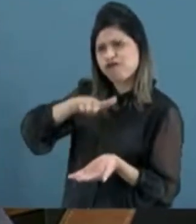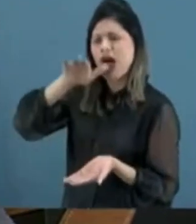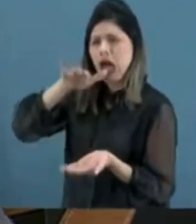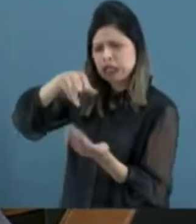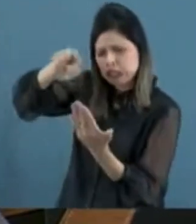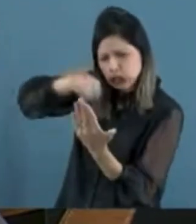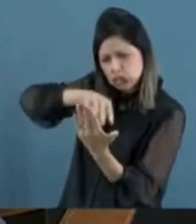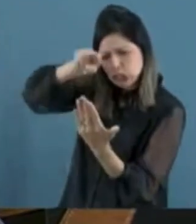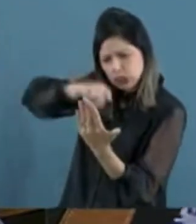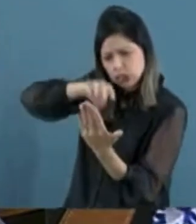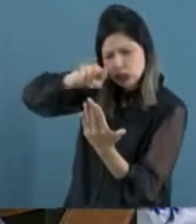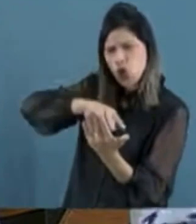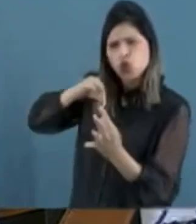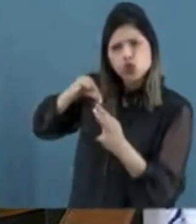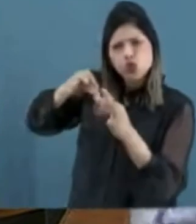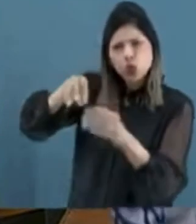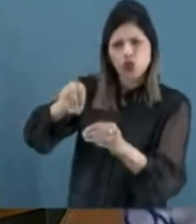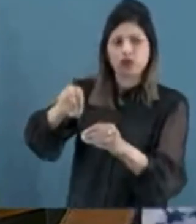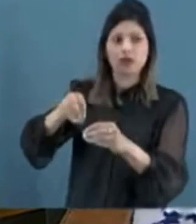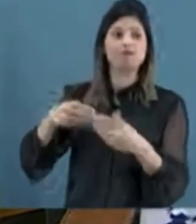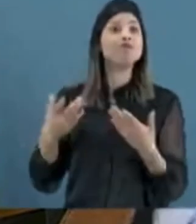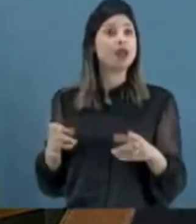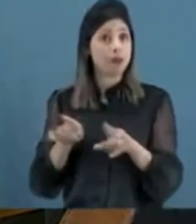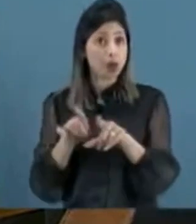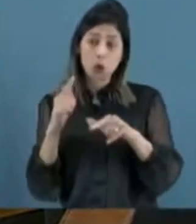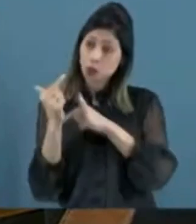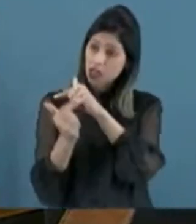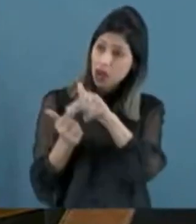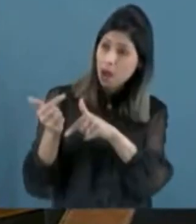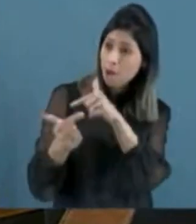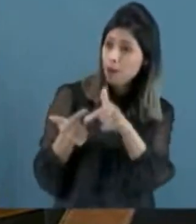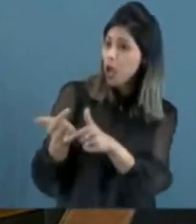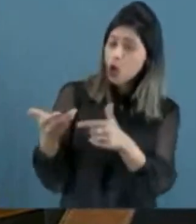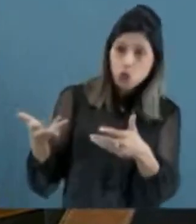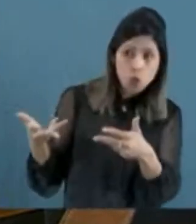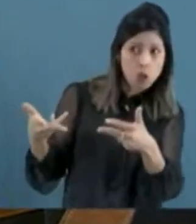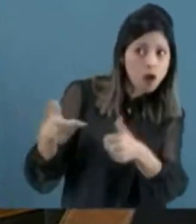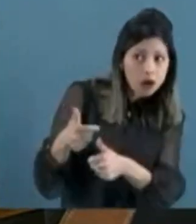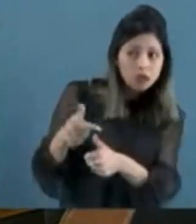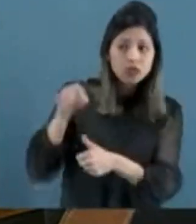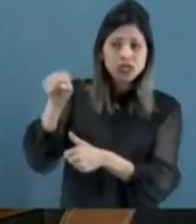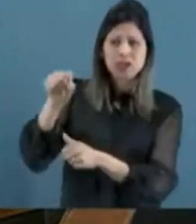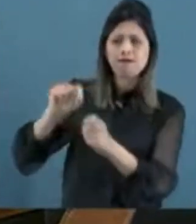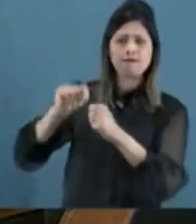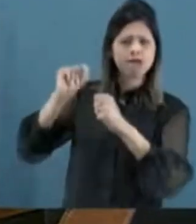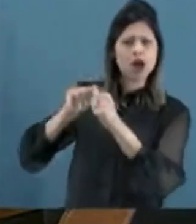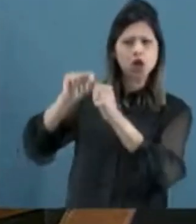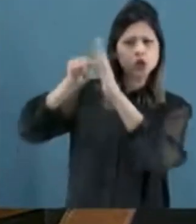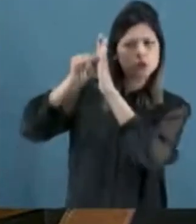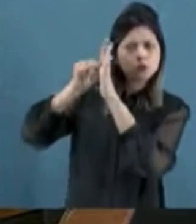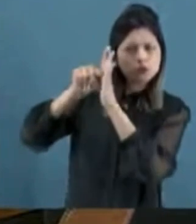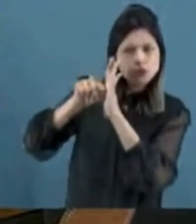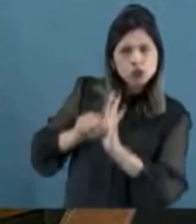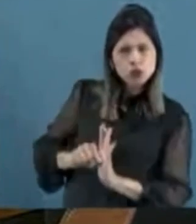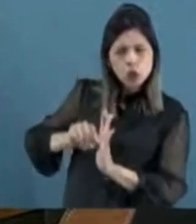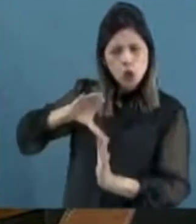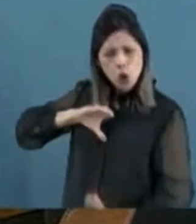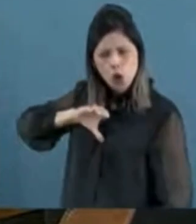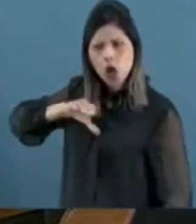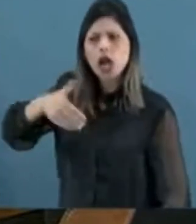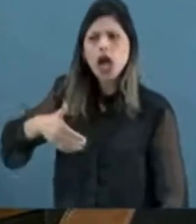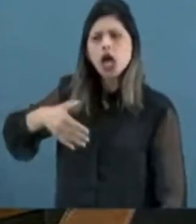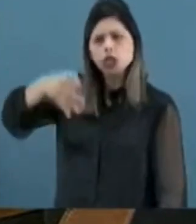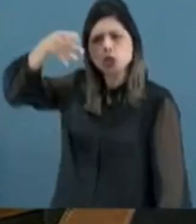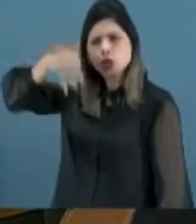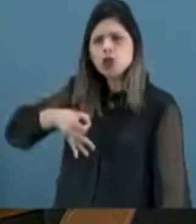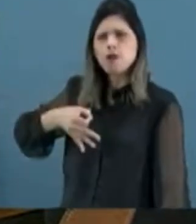todos nós, e é fruto de um trabalho coletivo de investigação que Vossa Excelência, com coerência, coragem, ousadia